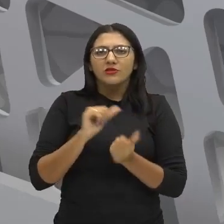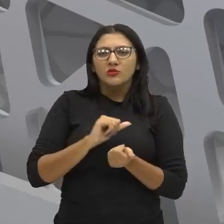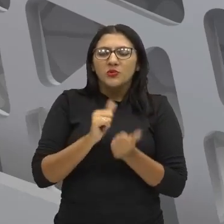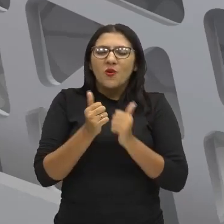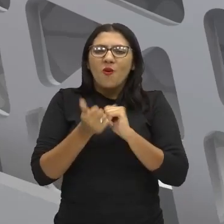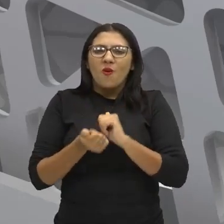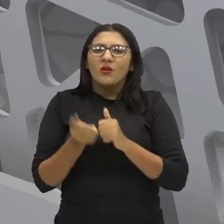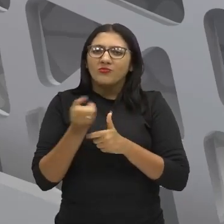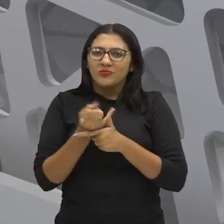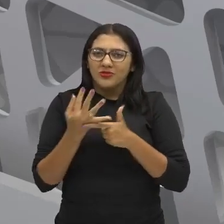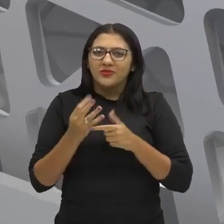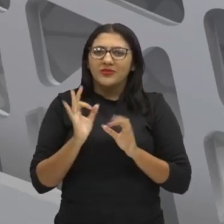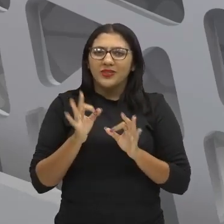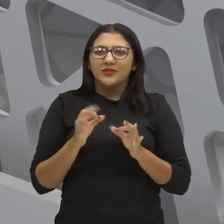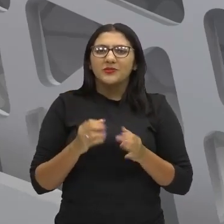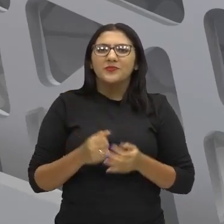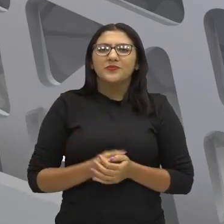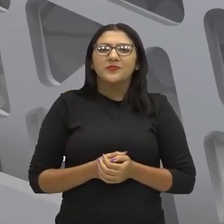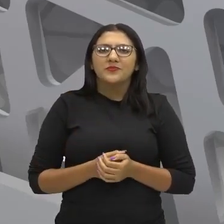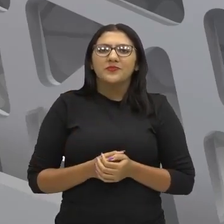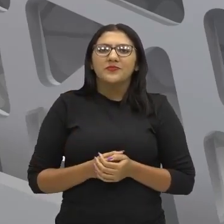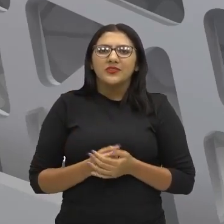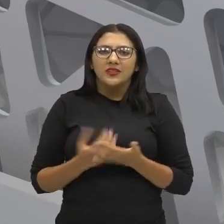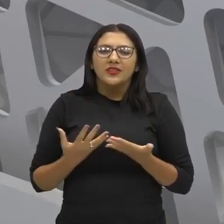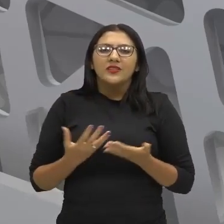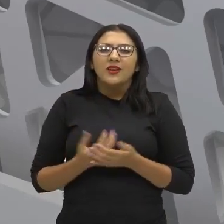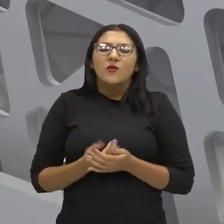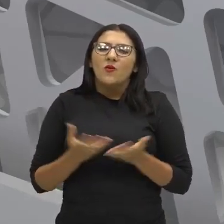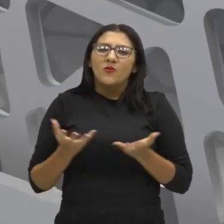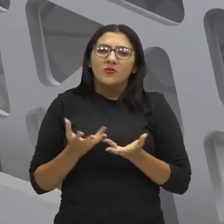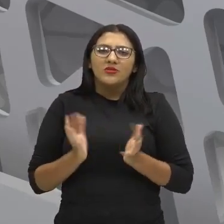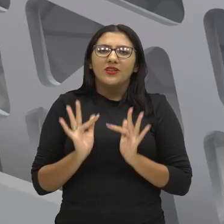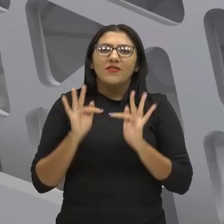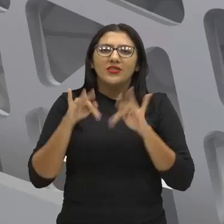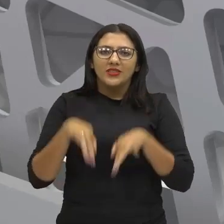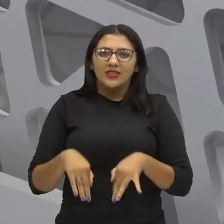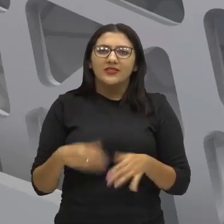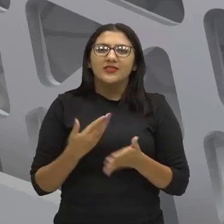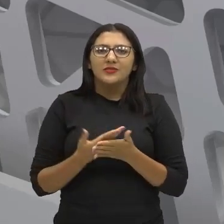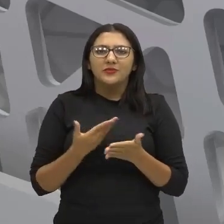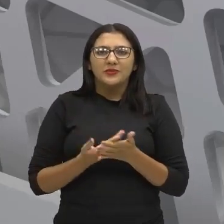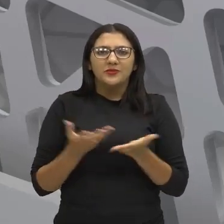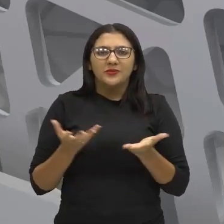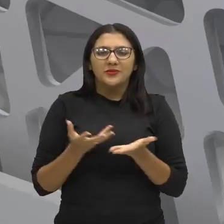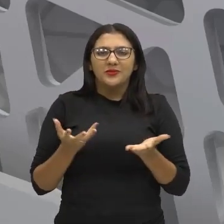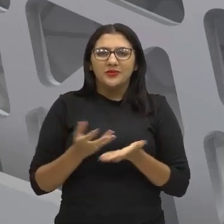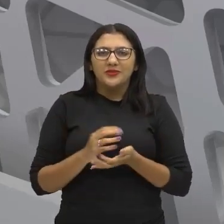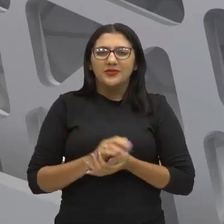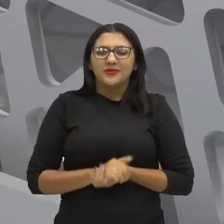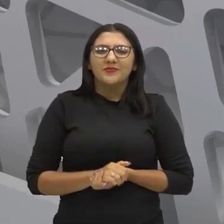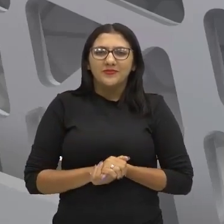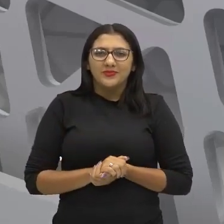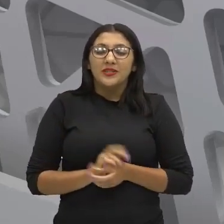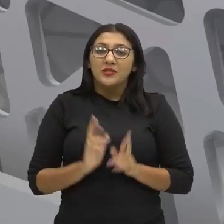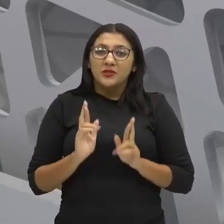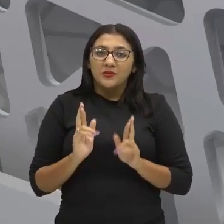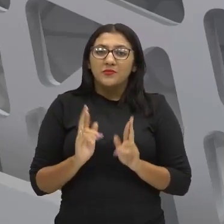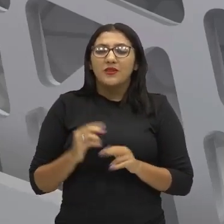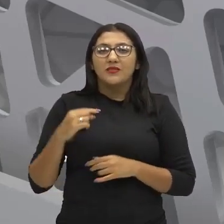da matemática, beleza? Então, essa foi a nossa aula de hoje.